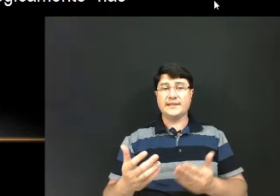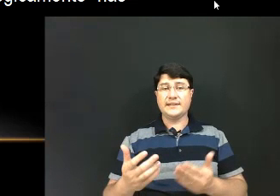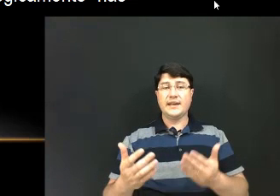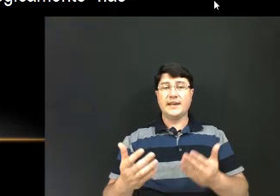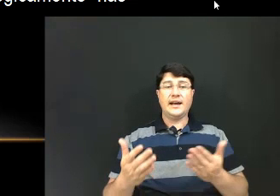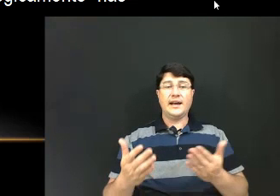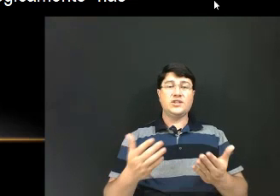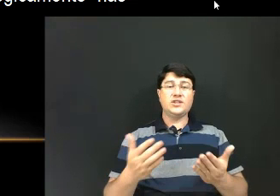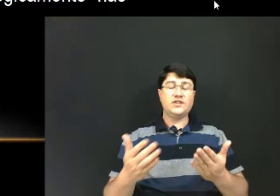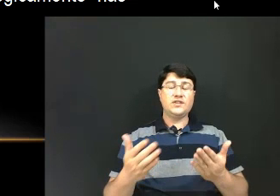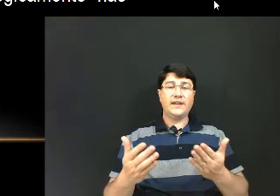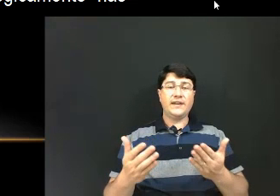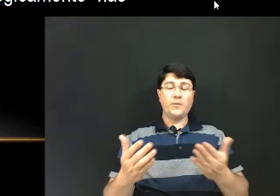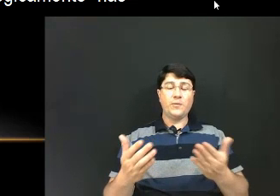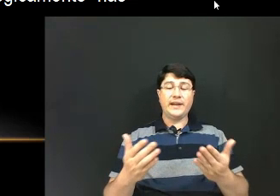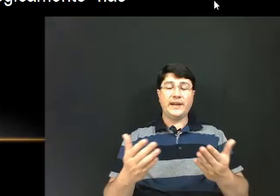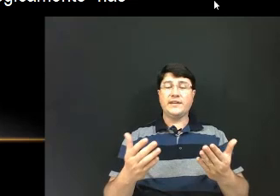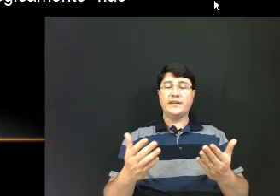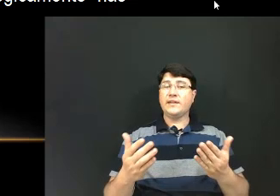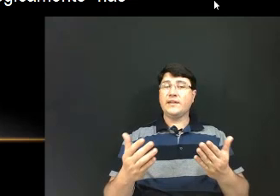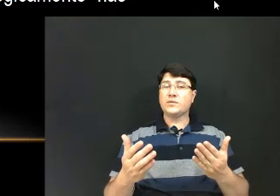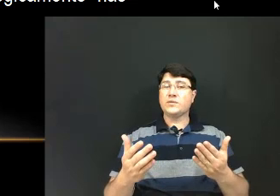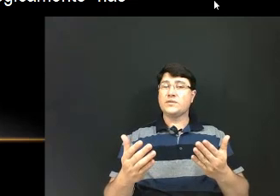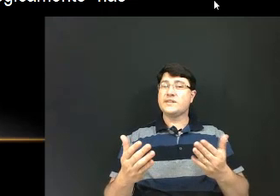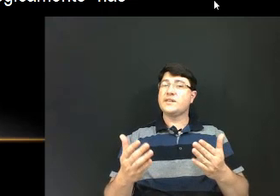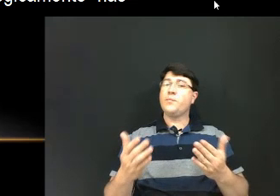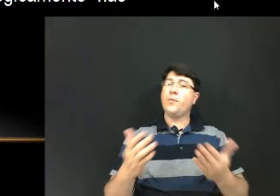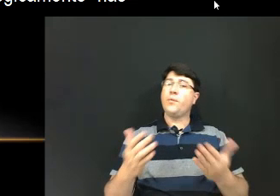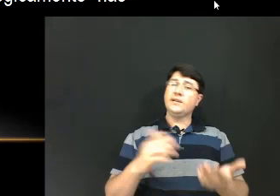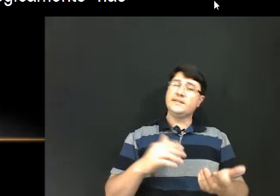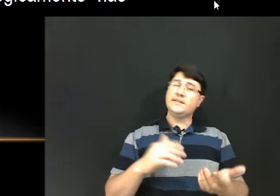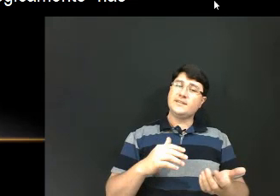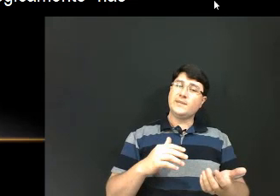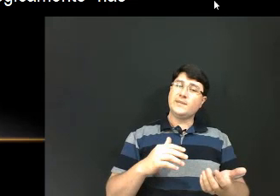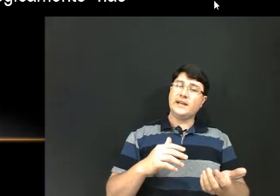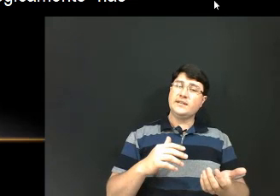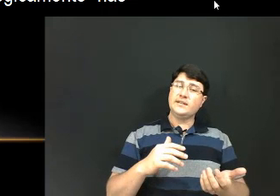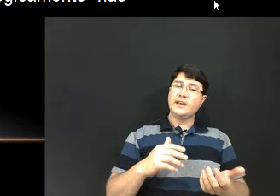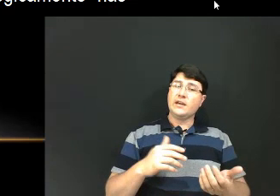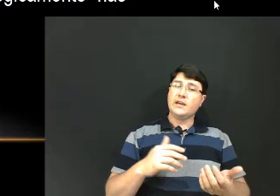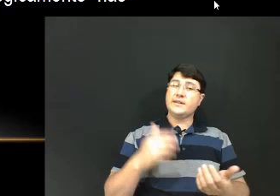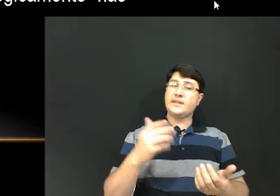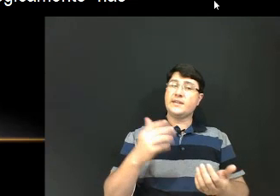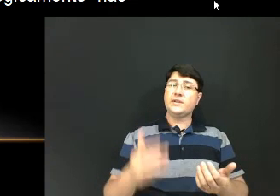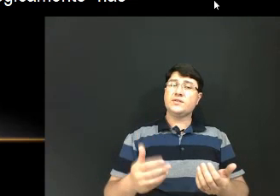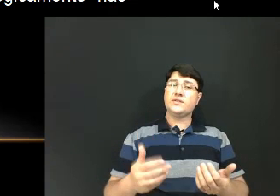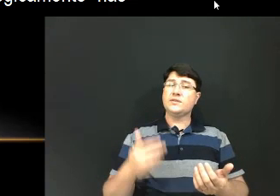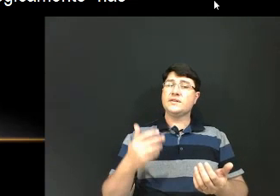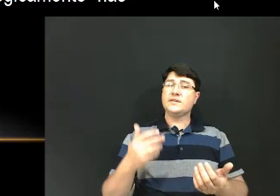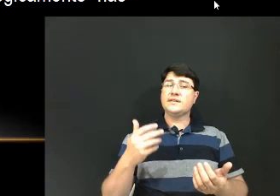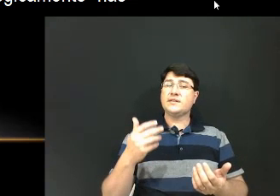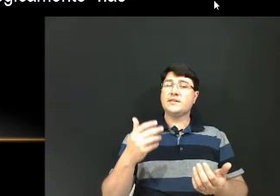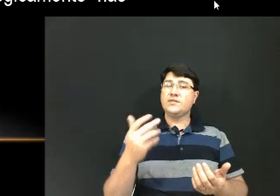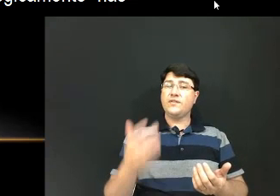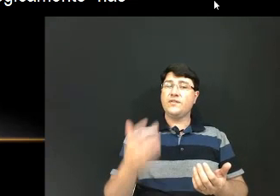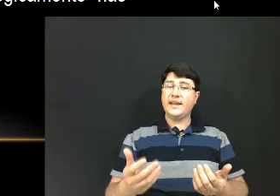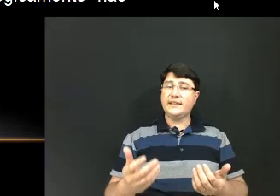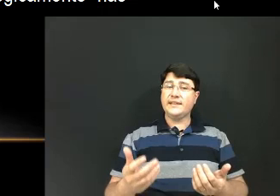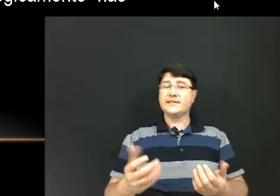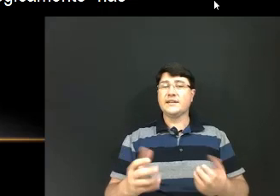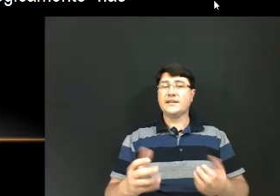de sinais, a gente vai comparar e ver que tem algumas coisas que podem ser similares, mas tem muitas coisas que